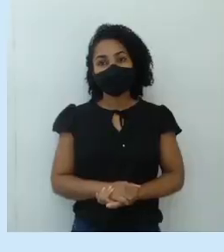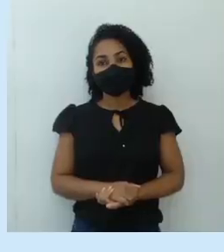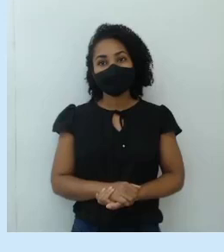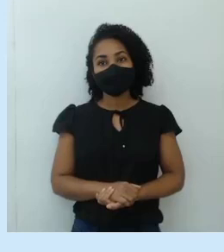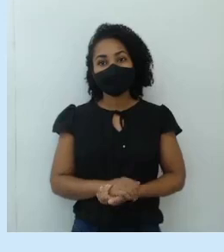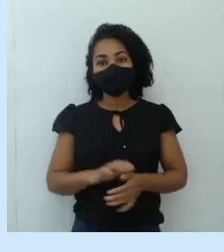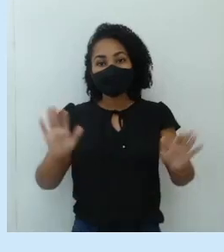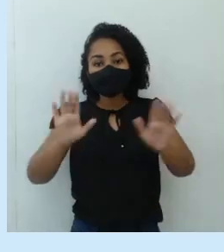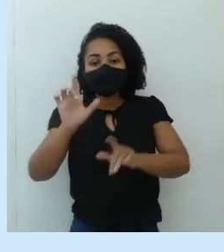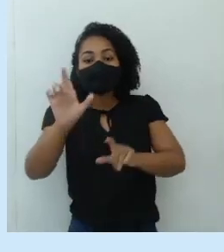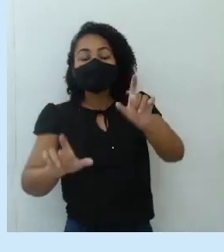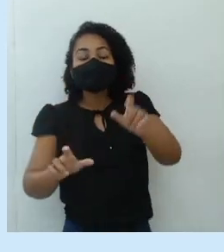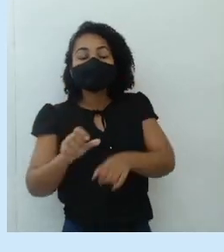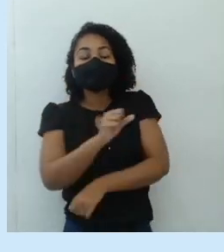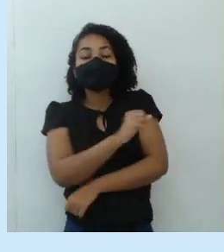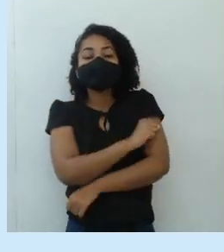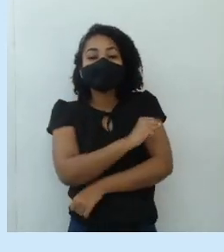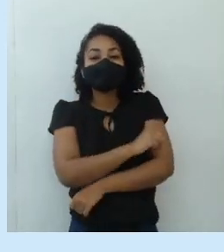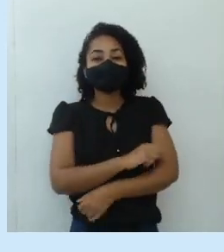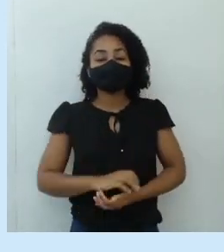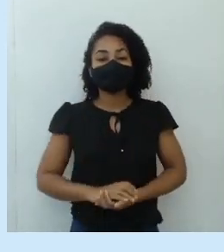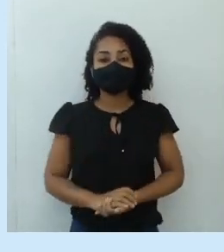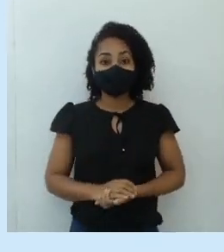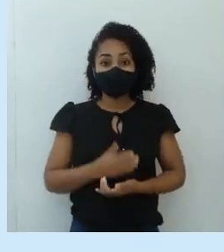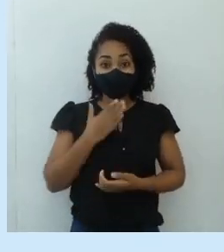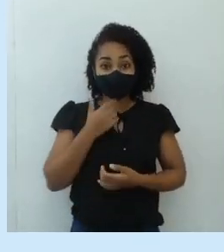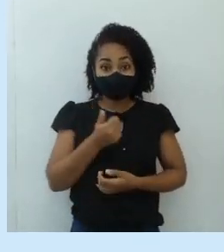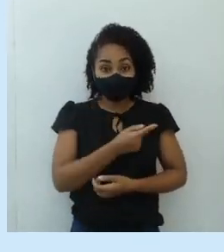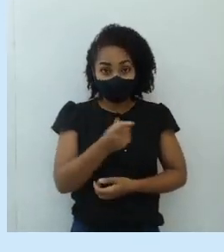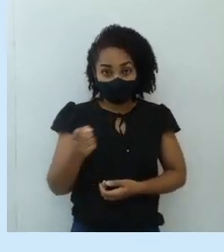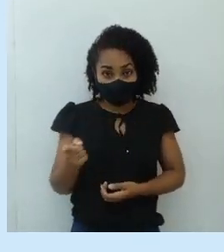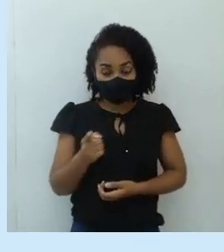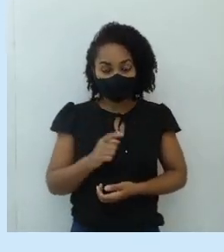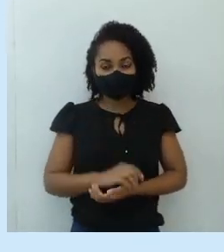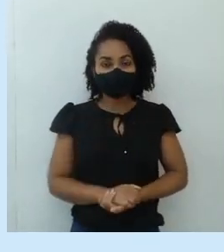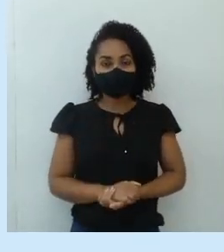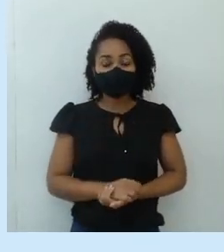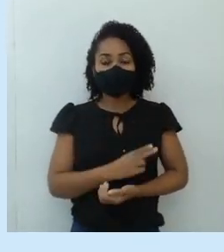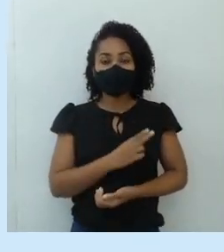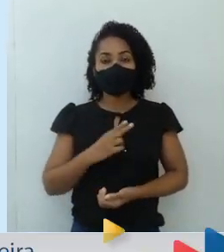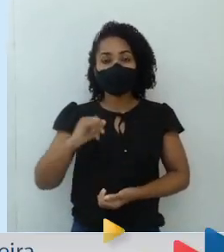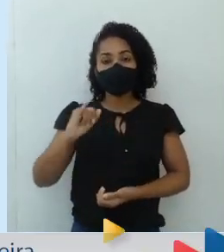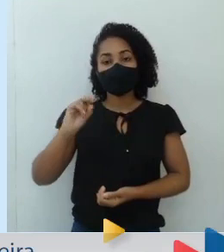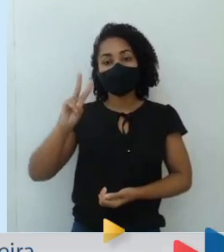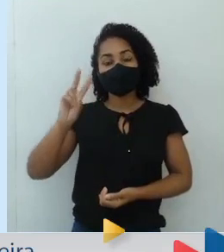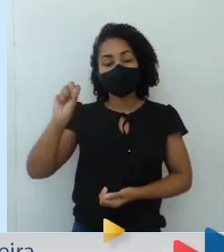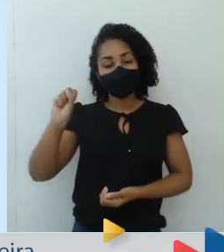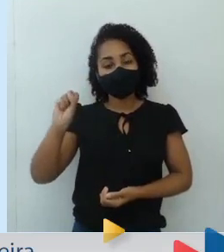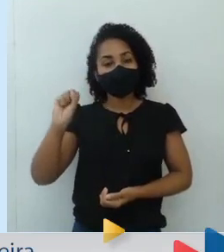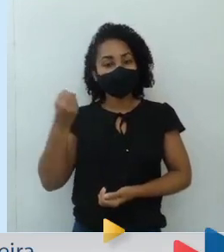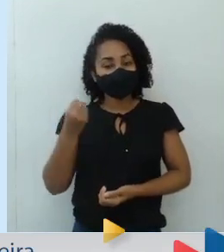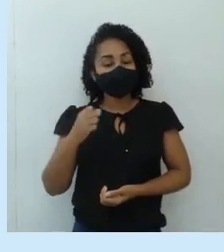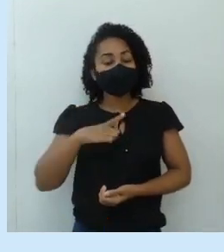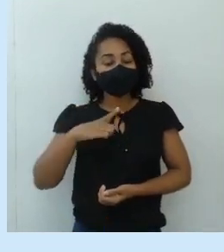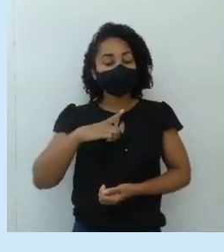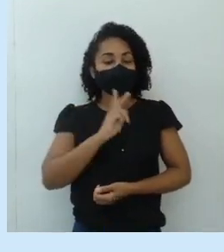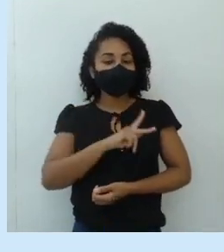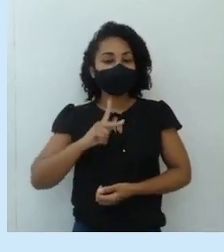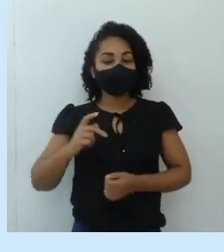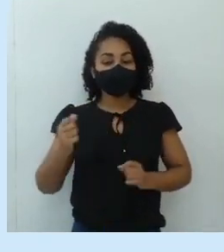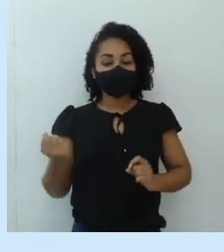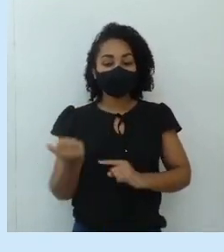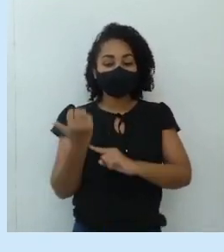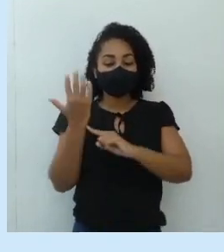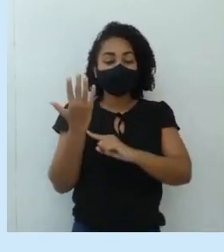E aí, galerinha do oitavo ano, tudo bem com vocês? Meu nome é Bis Fernando, eu sou professor de